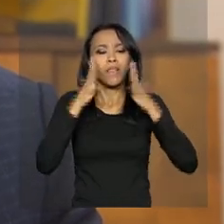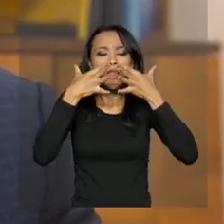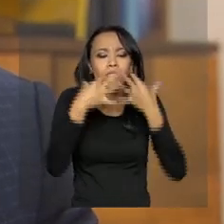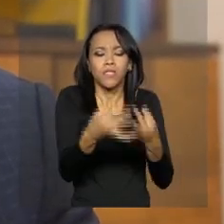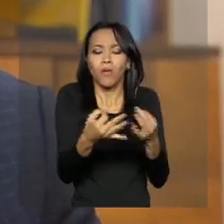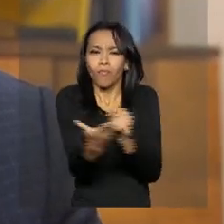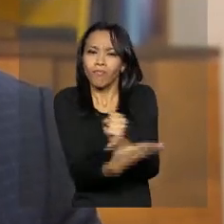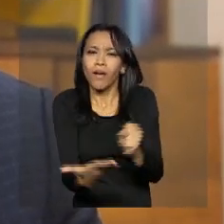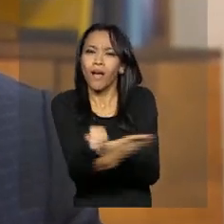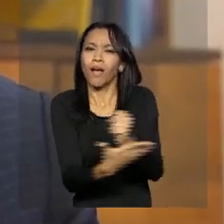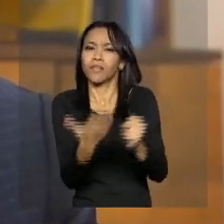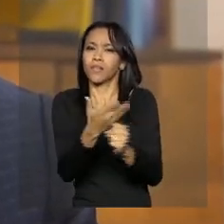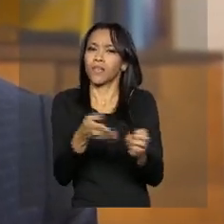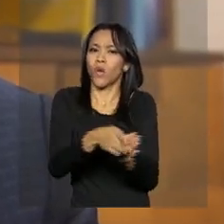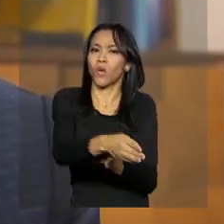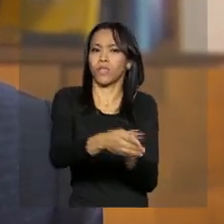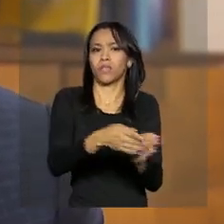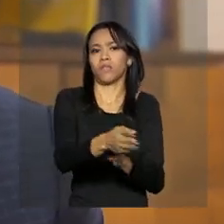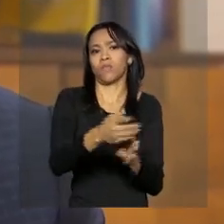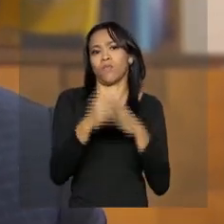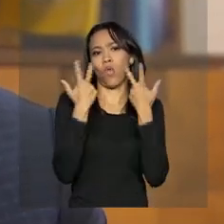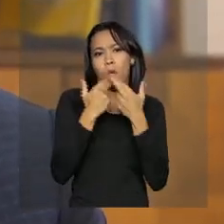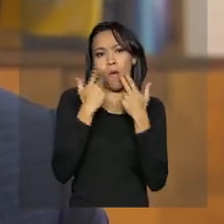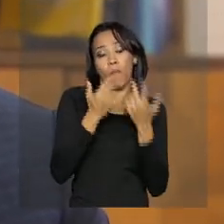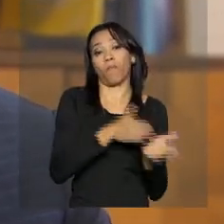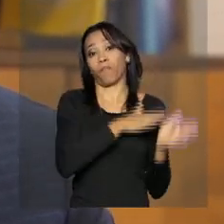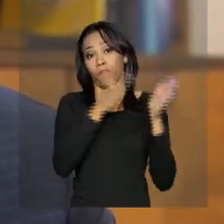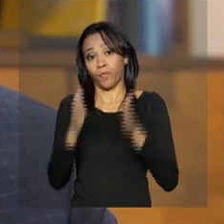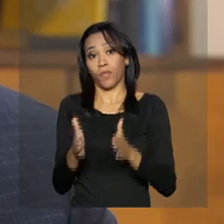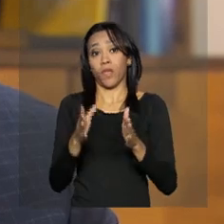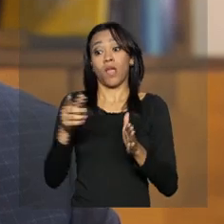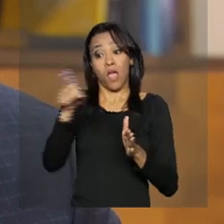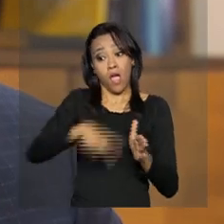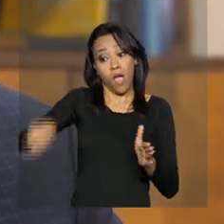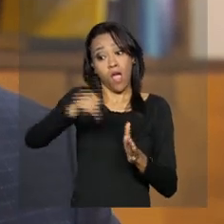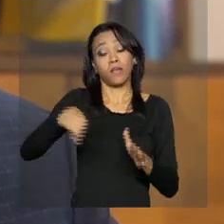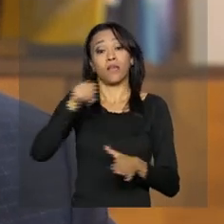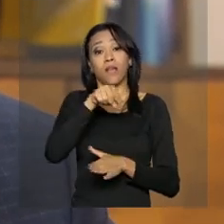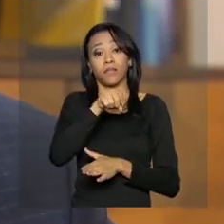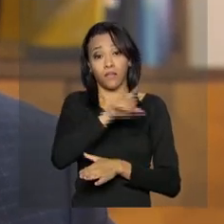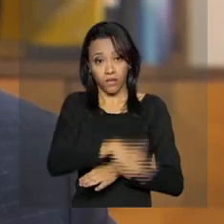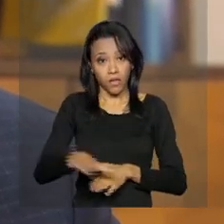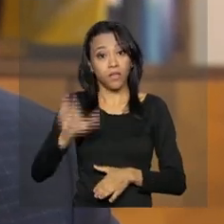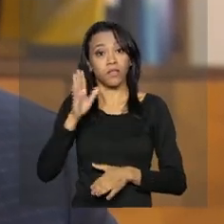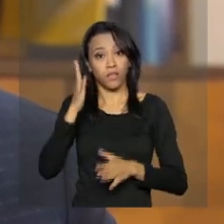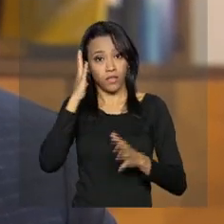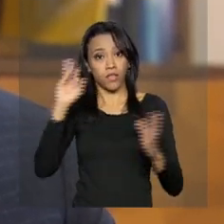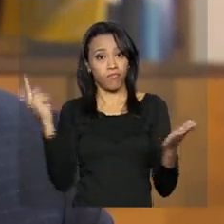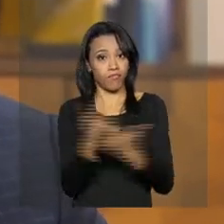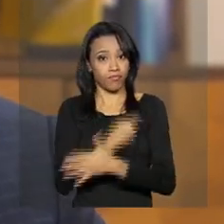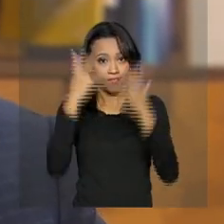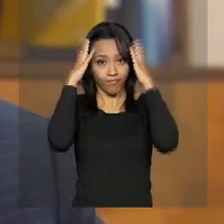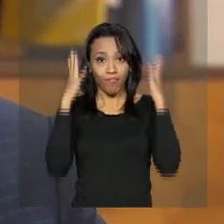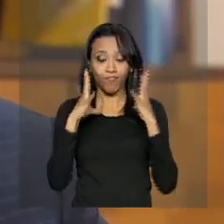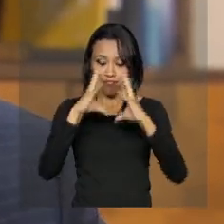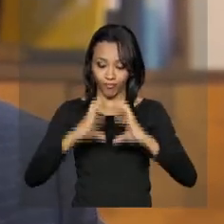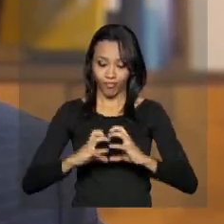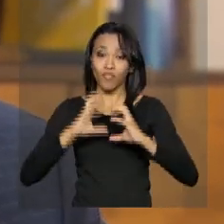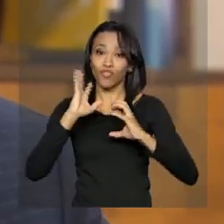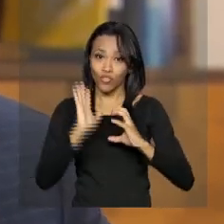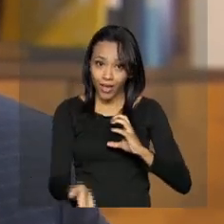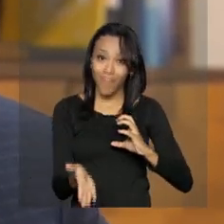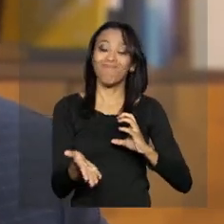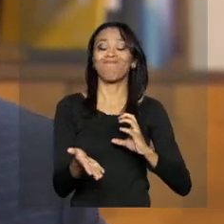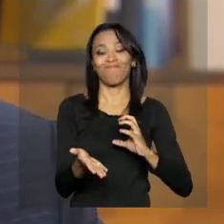uma Puericultura normal aquelas crianças que tiverem o diagnóstico confirmado de microcefalia elas terão o